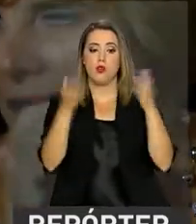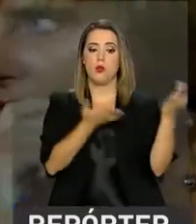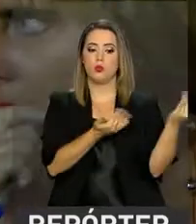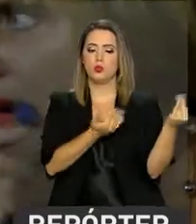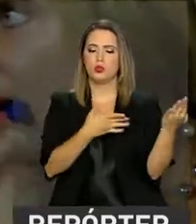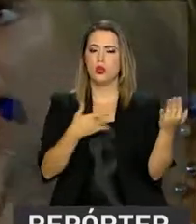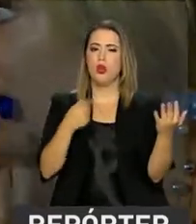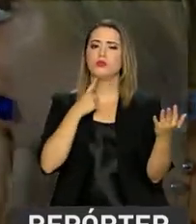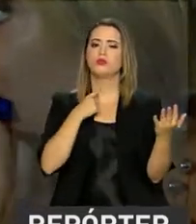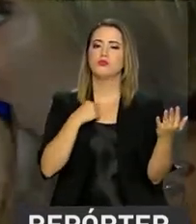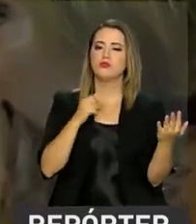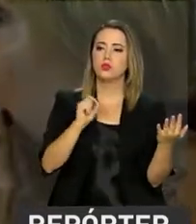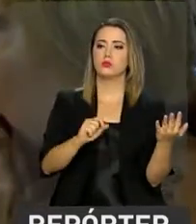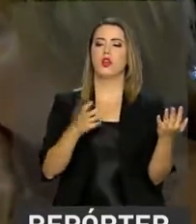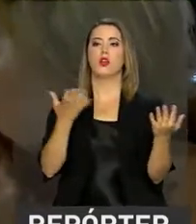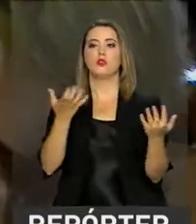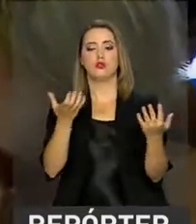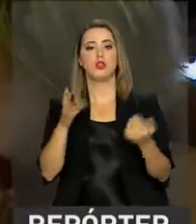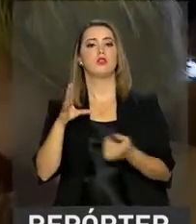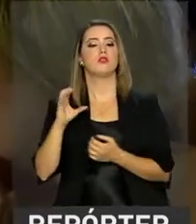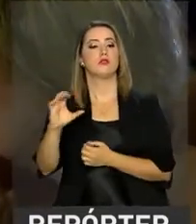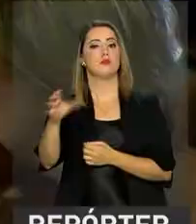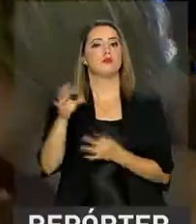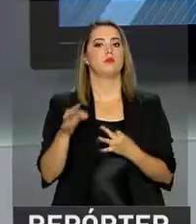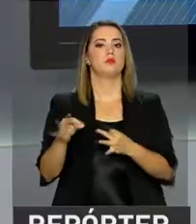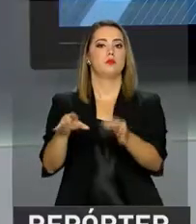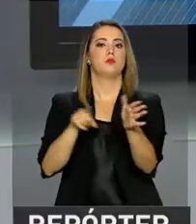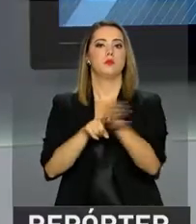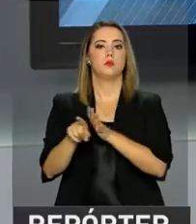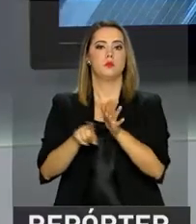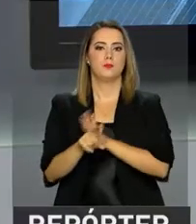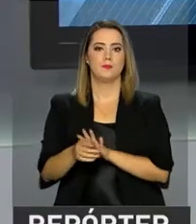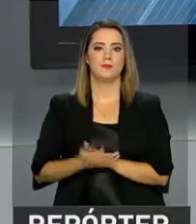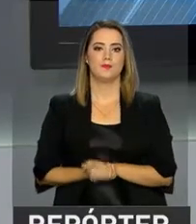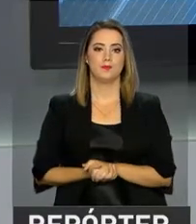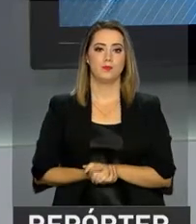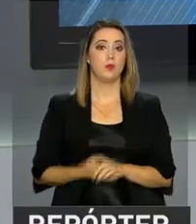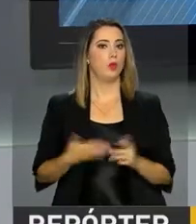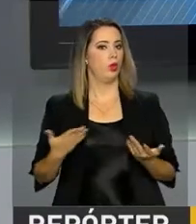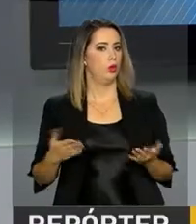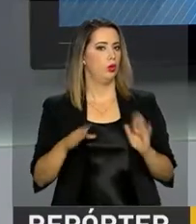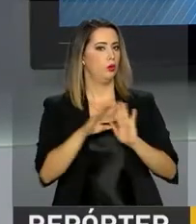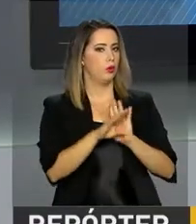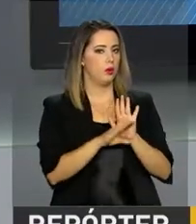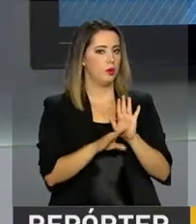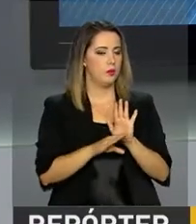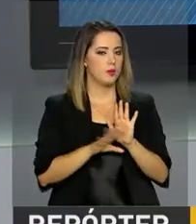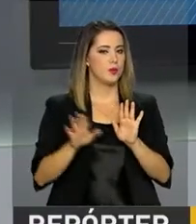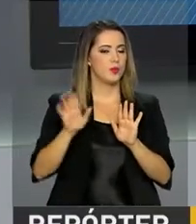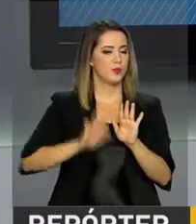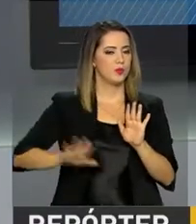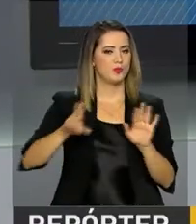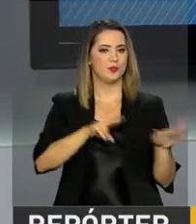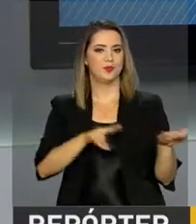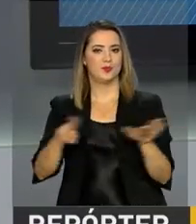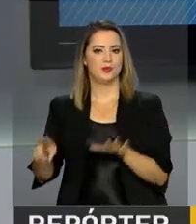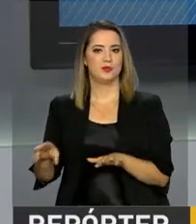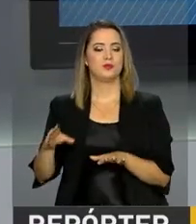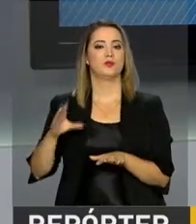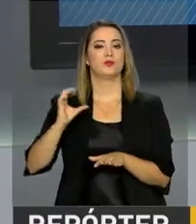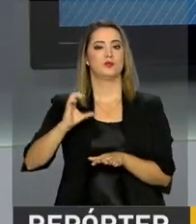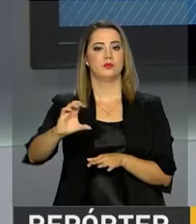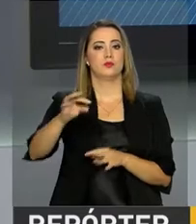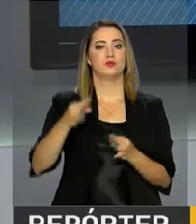sua vocação para a ciência pesquisa e da inovação ea programação completa da semana nacional de ciência e tecnologia